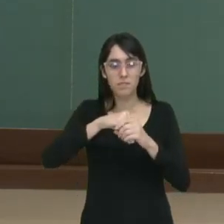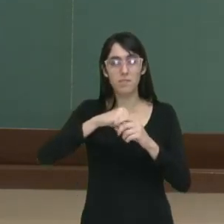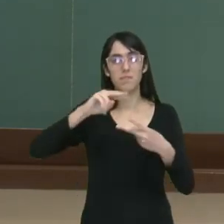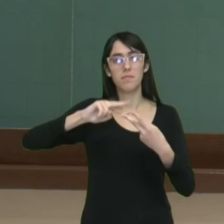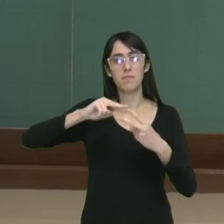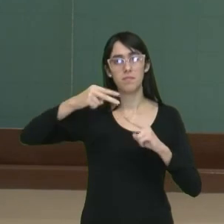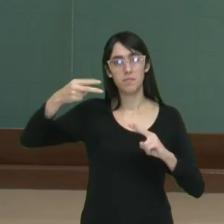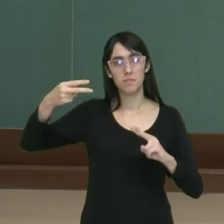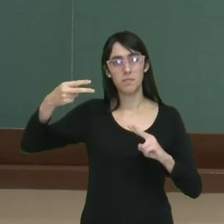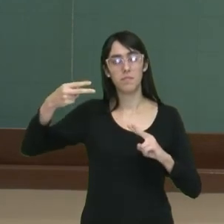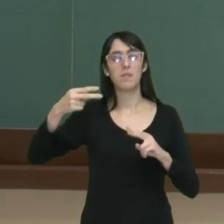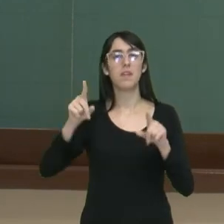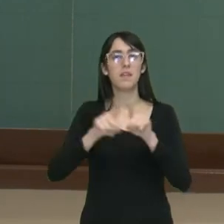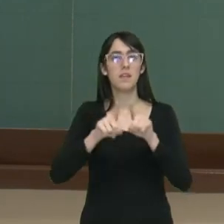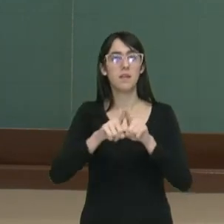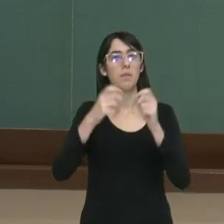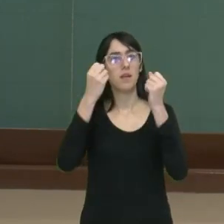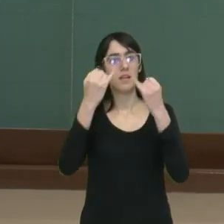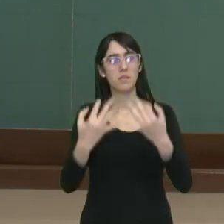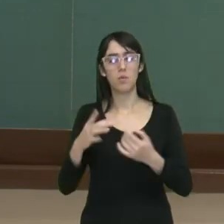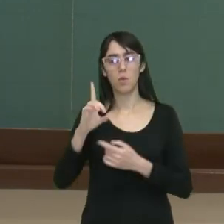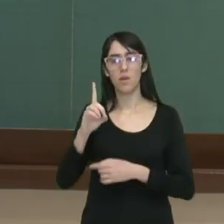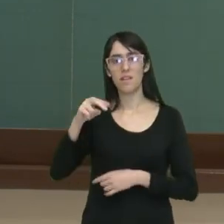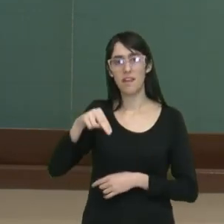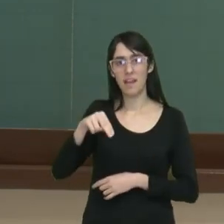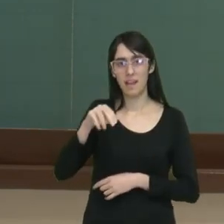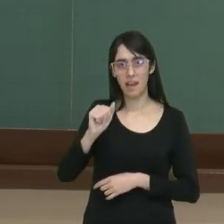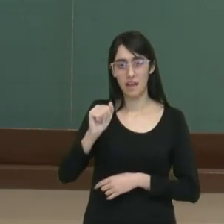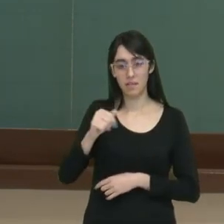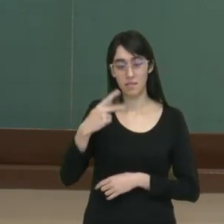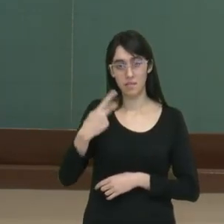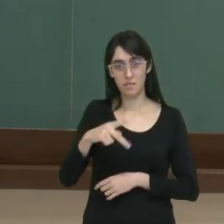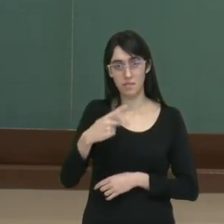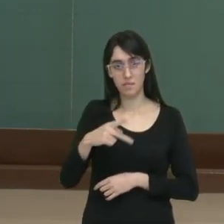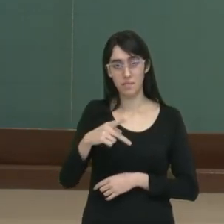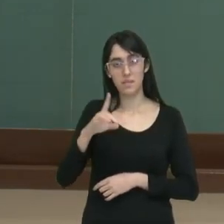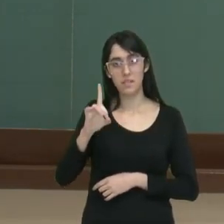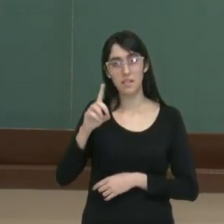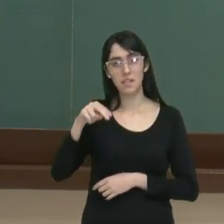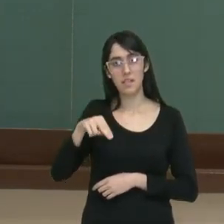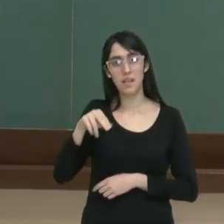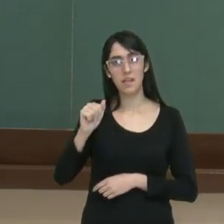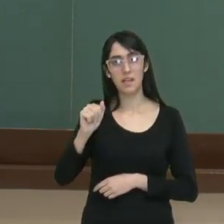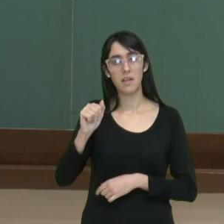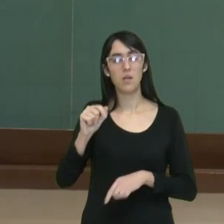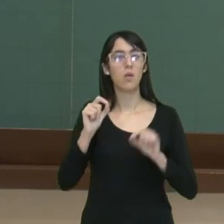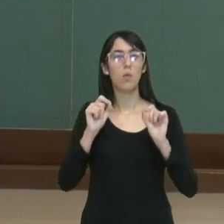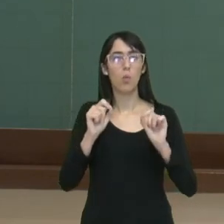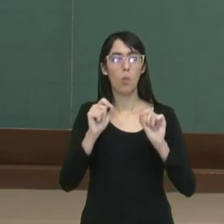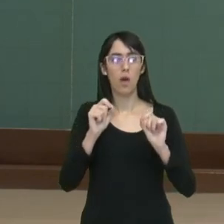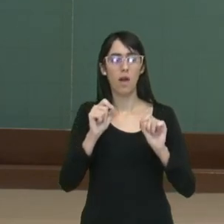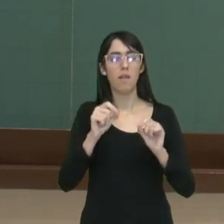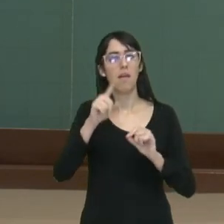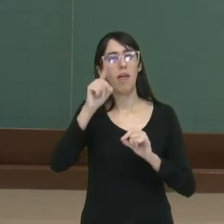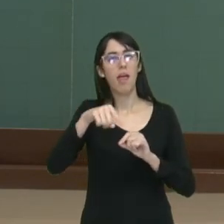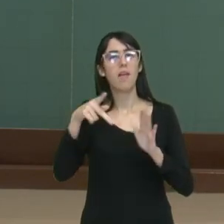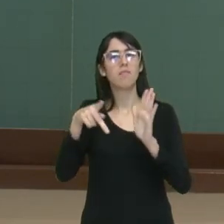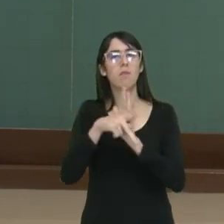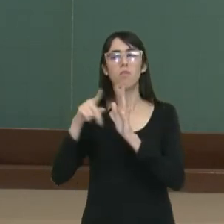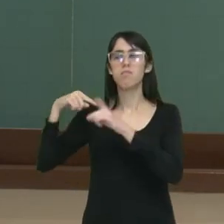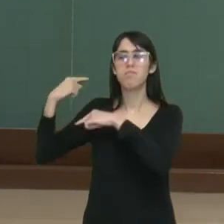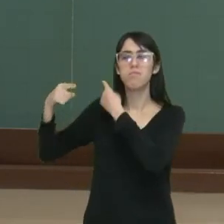genético. Falamos do DNA, esse DNA que são as nossas